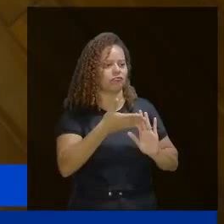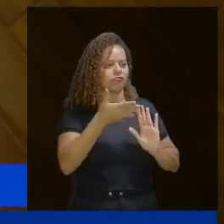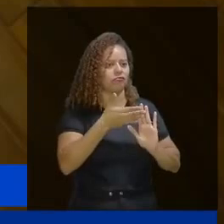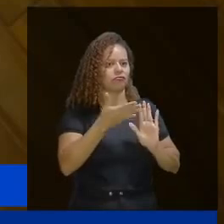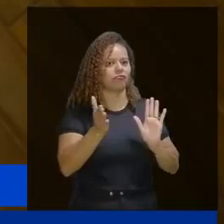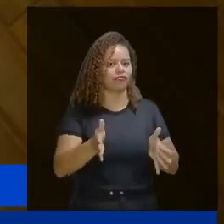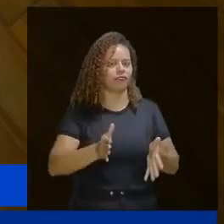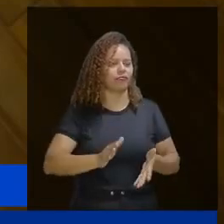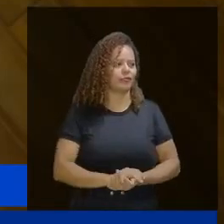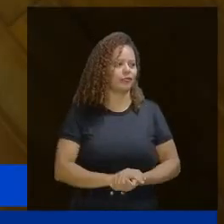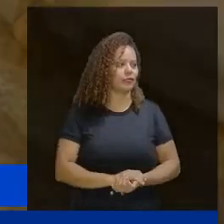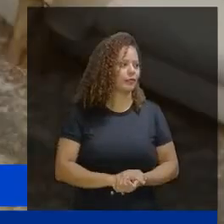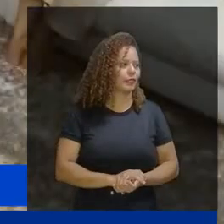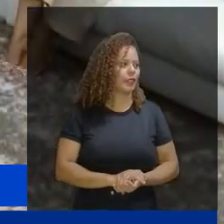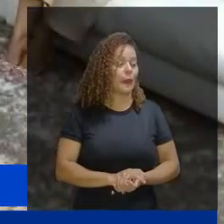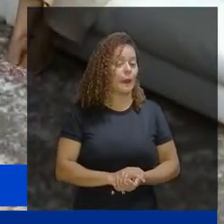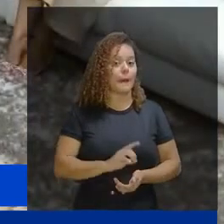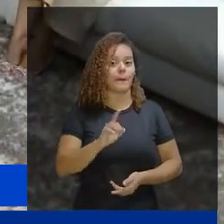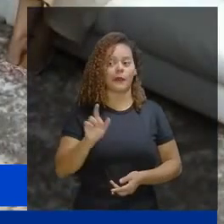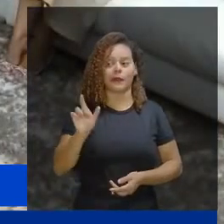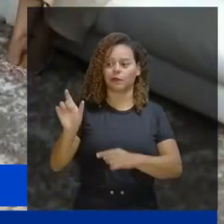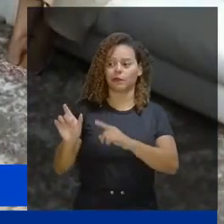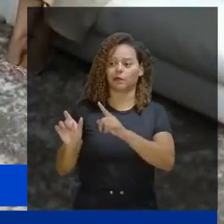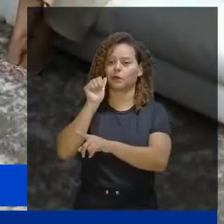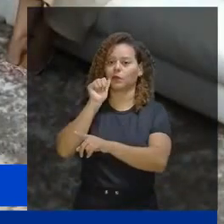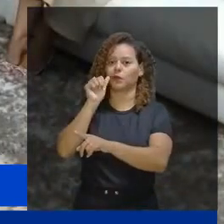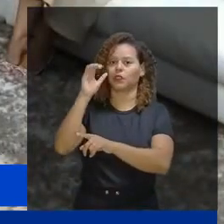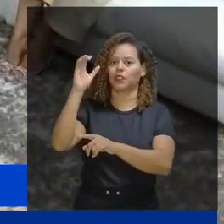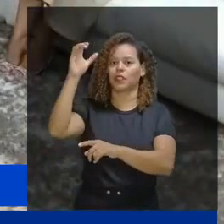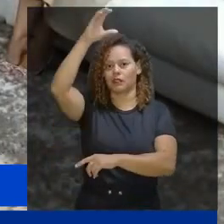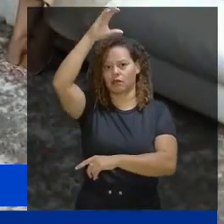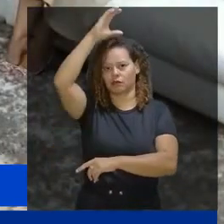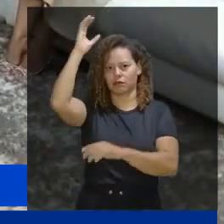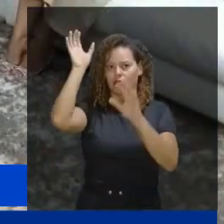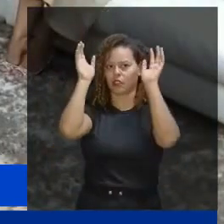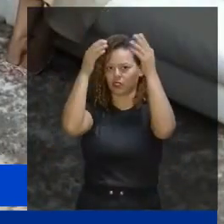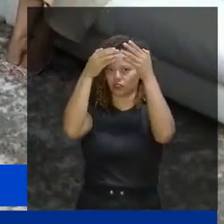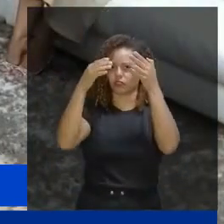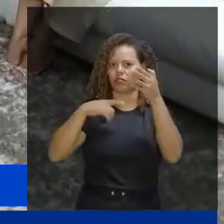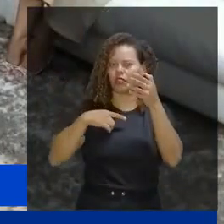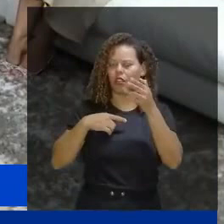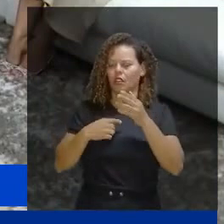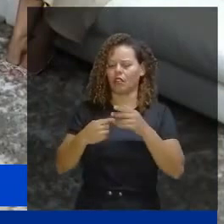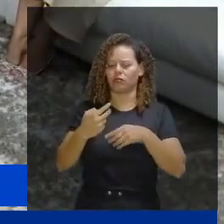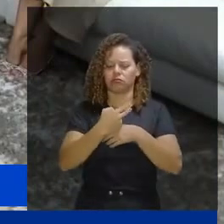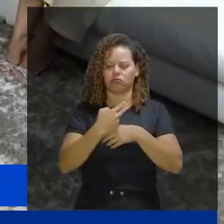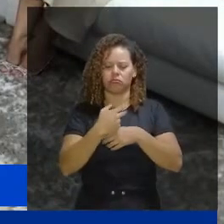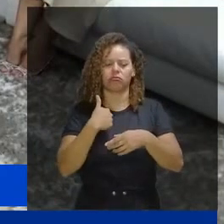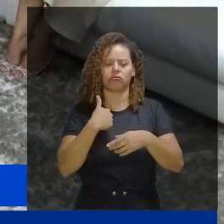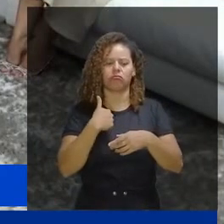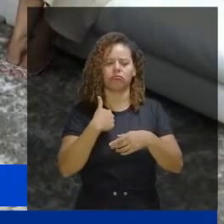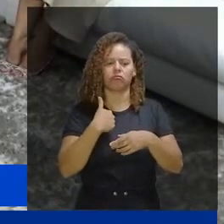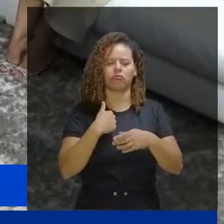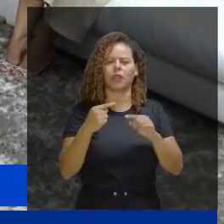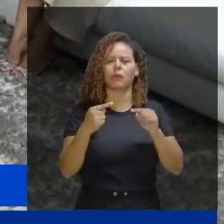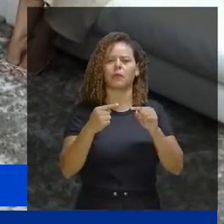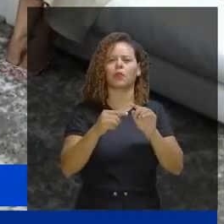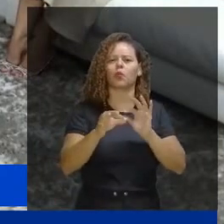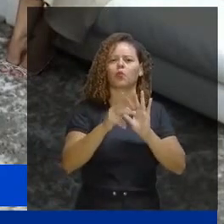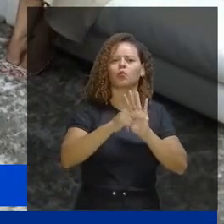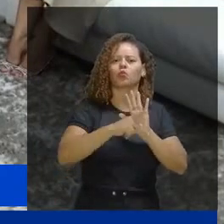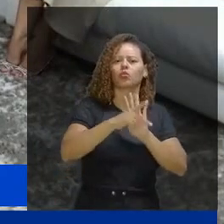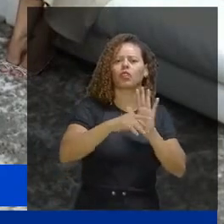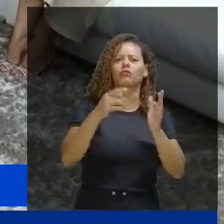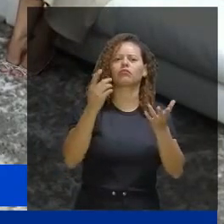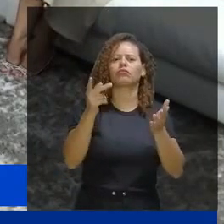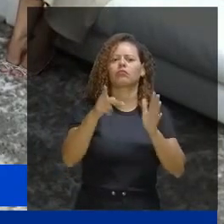veja, quando a Cristina me procurou com o projeto, e o projeto, o nome dele Somos os Olhos da Lei, na